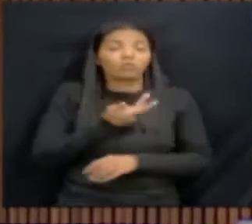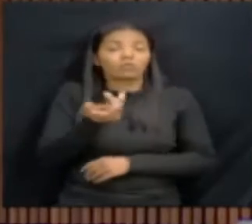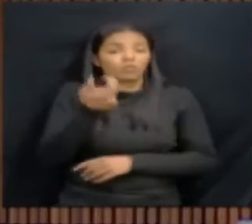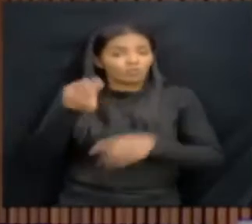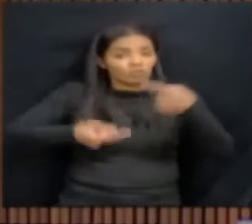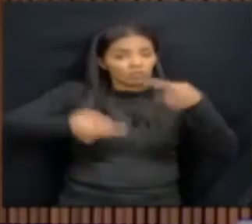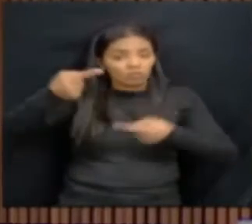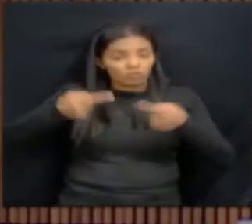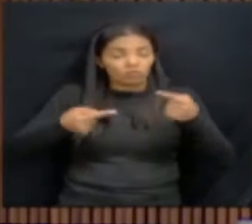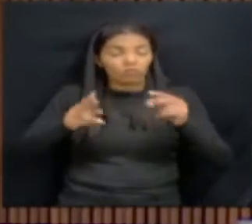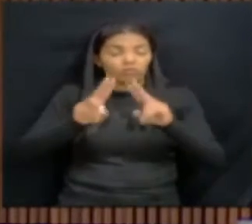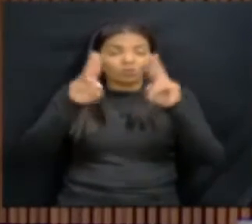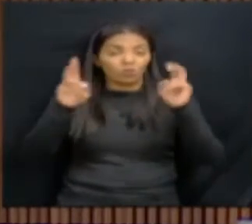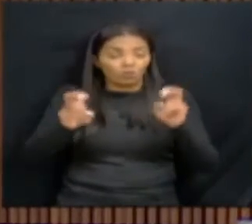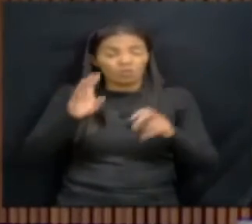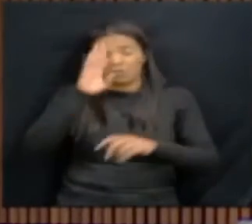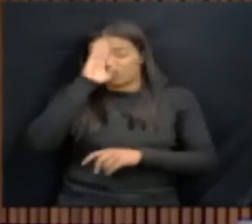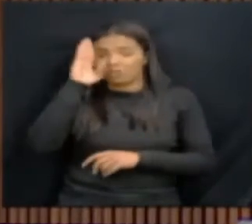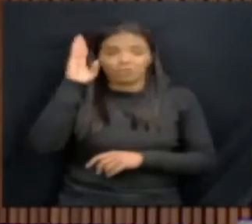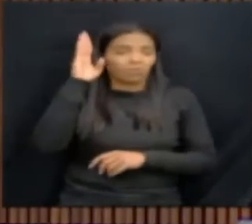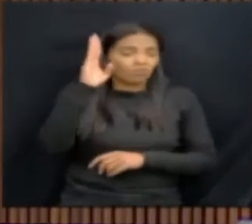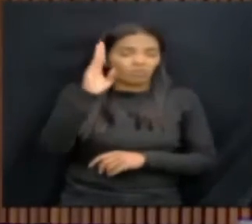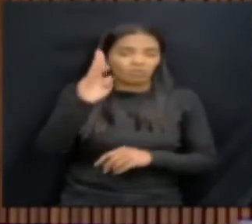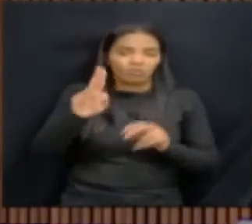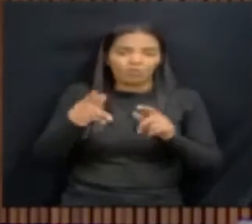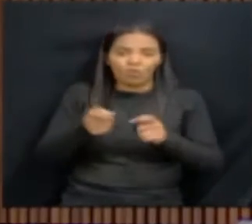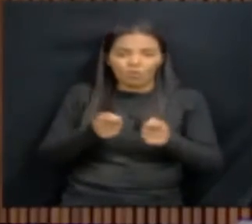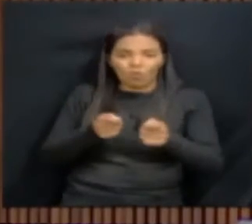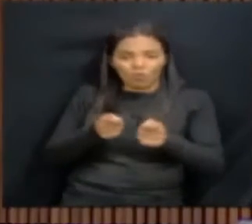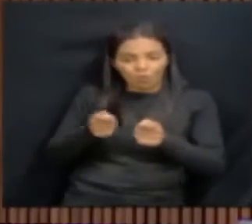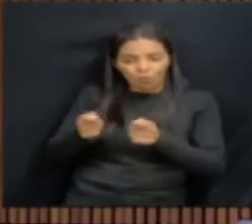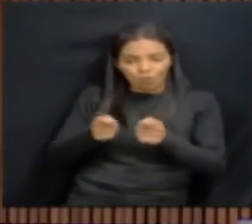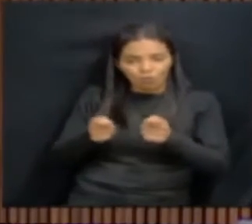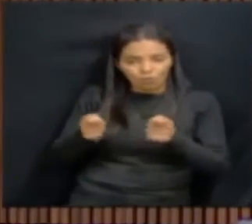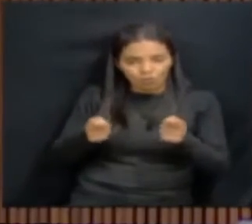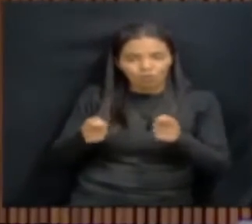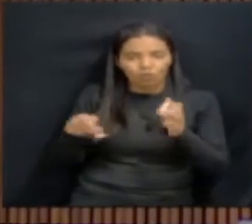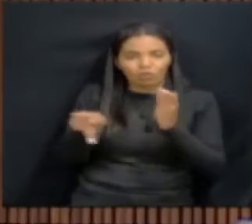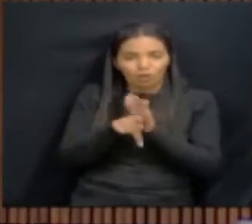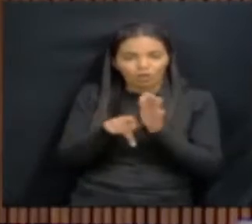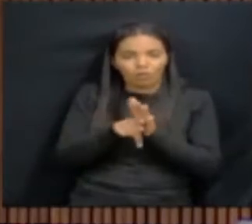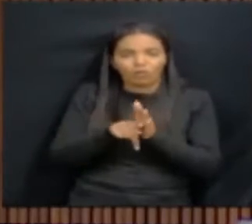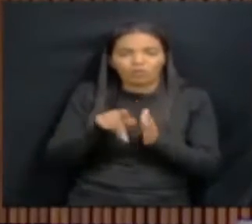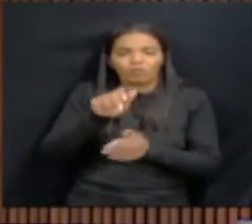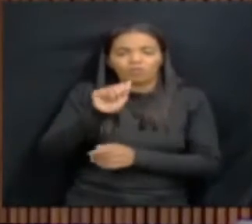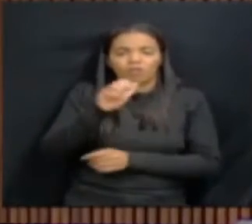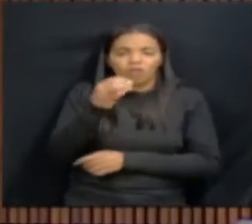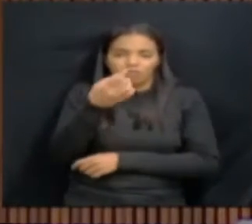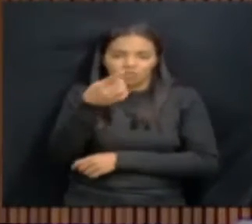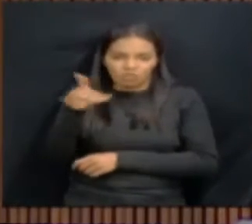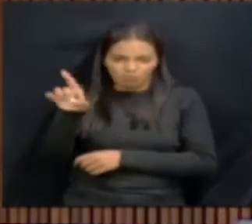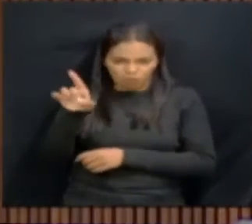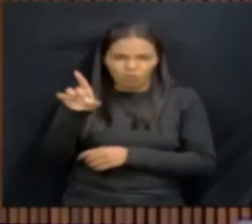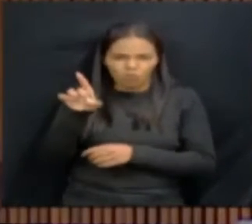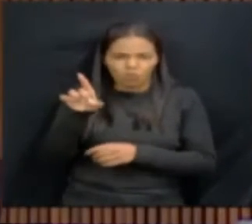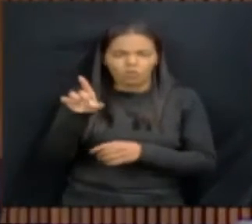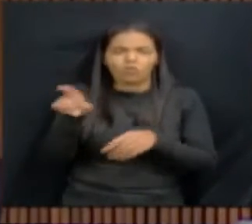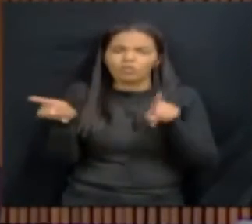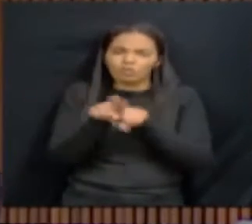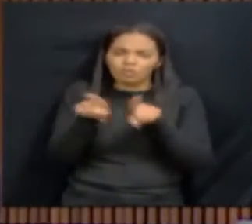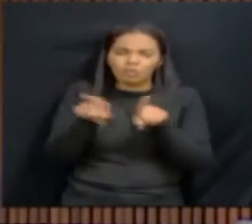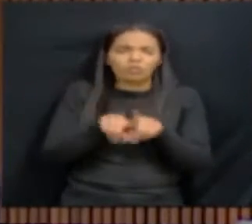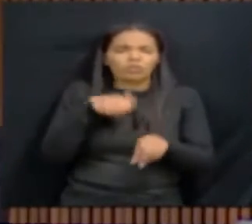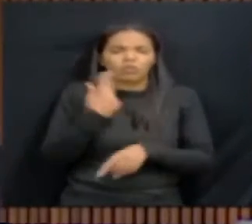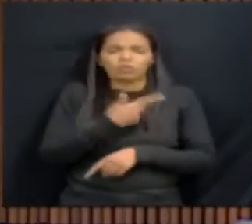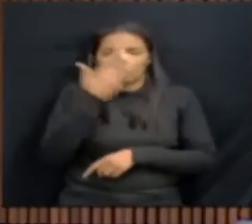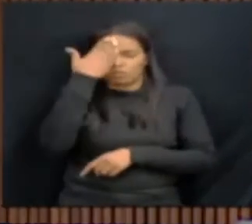principalmente no que diz respeito ao controle acionário da empresa estatal e a economia mista sobre a prestação de